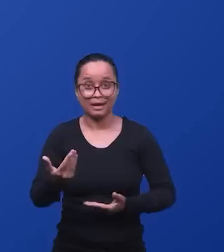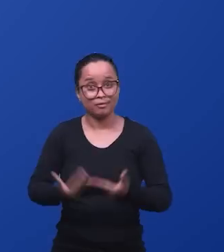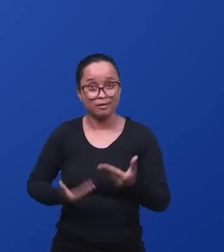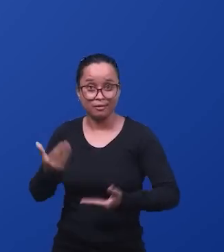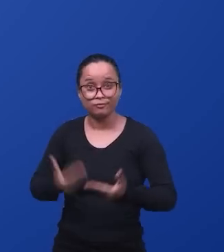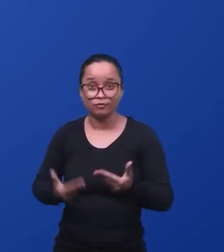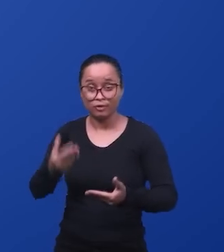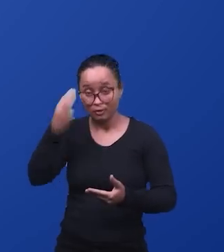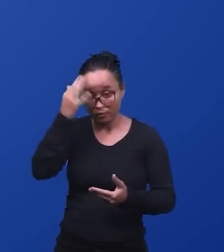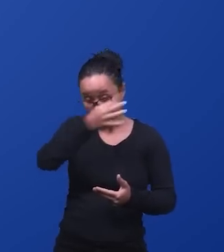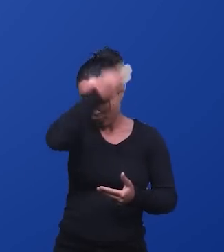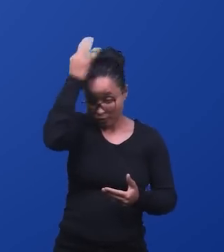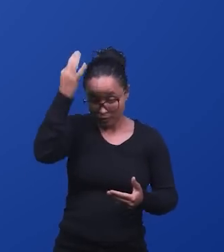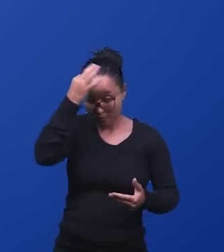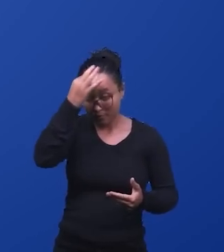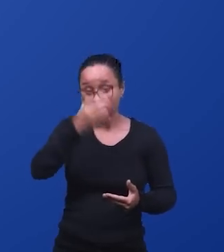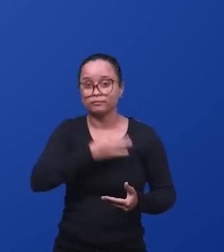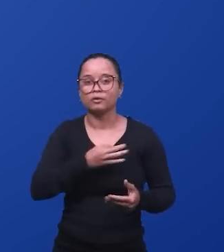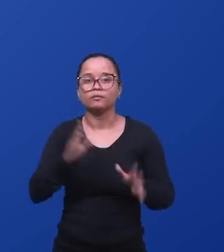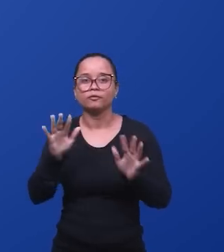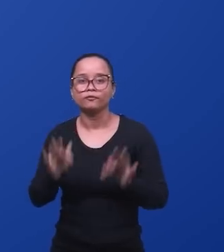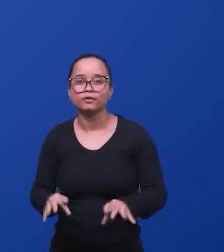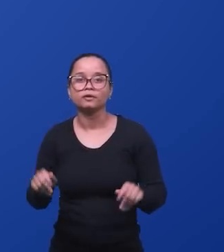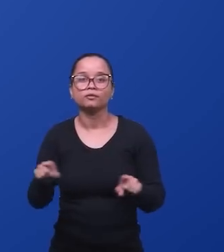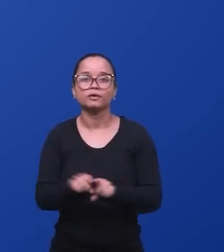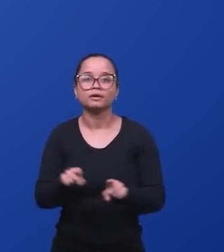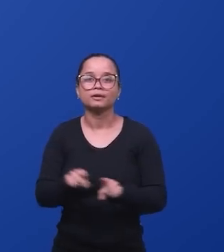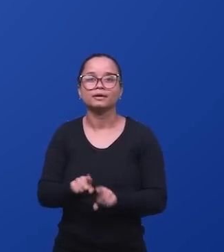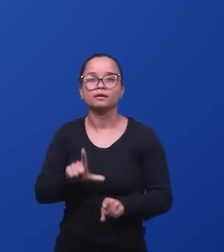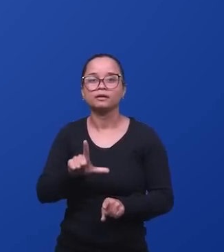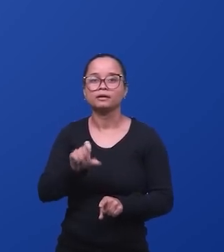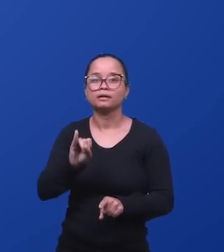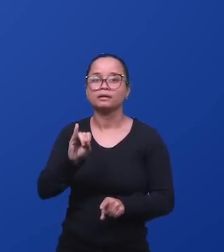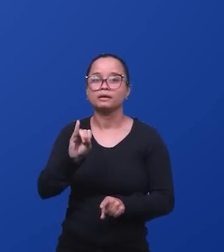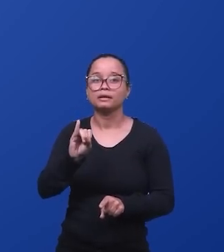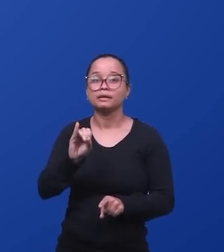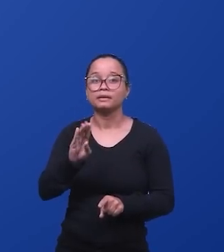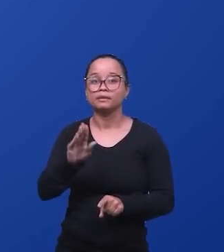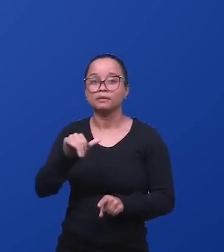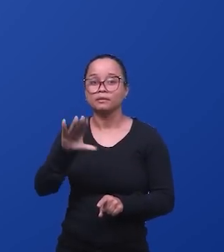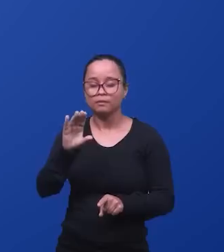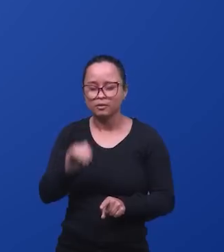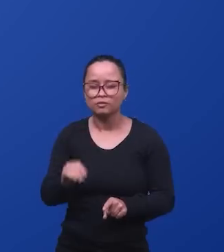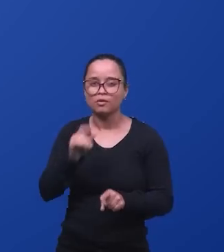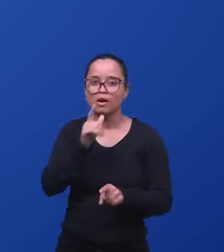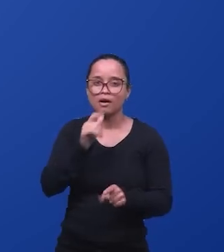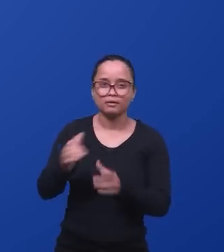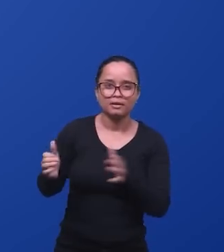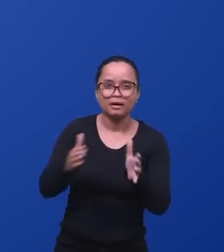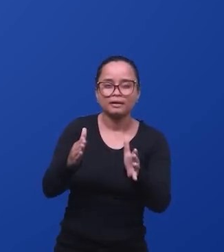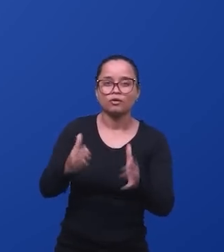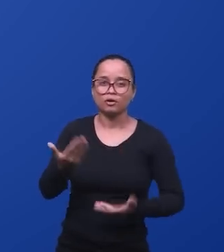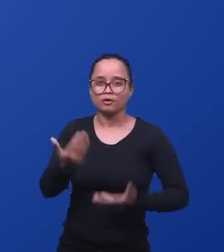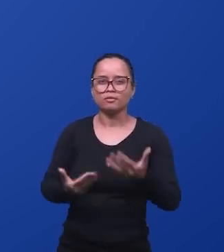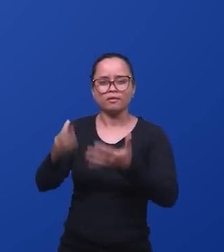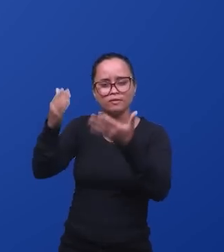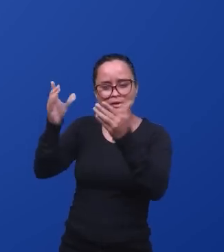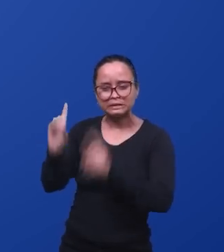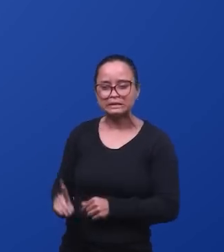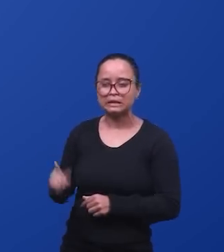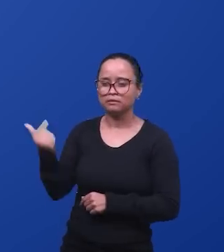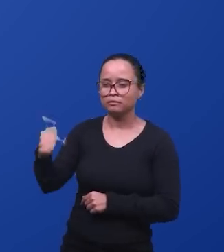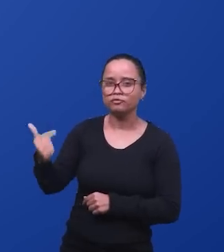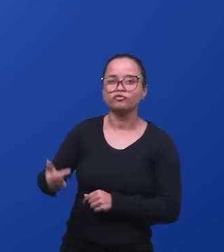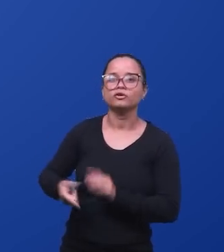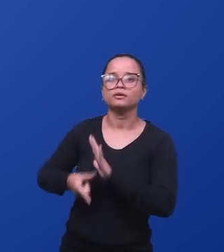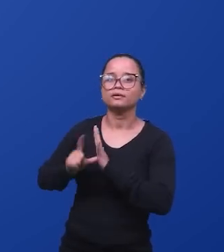por fim, meus irmãos, que correm do Líbano. Meus irmãos, é a igreja gentílica, que correm as águas vivas, a revelação do